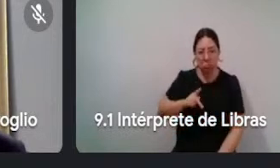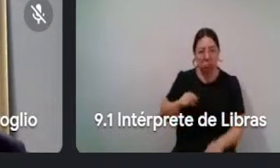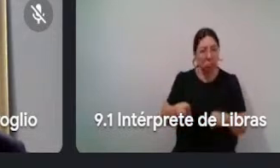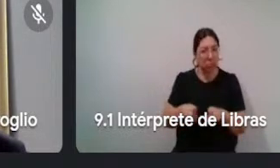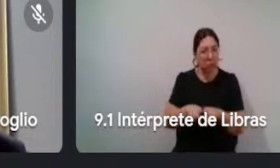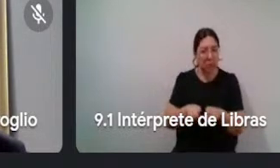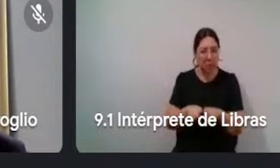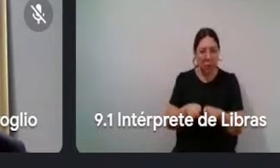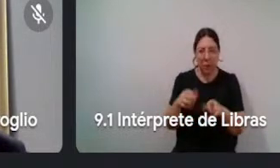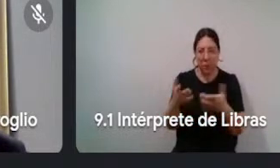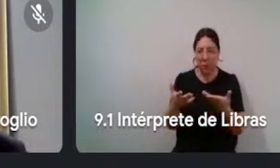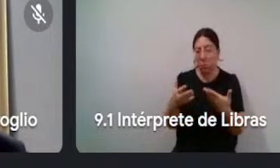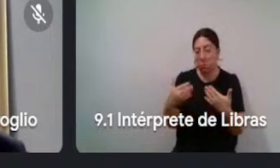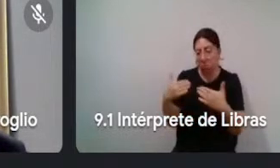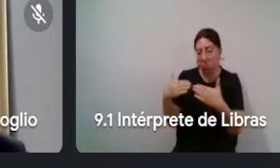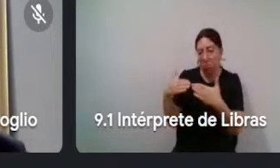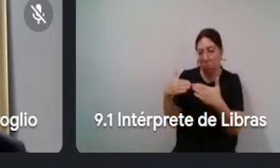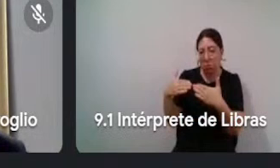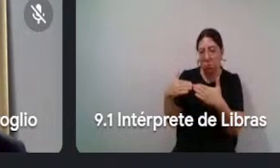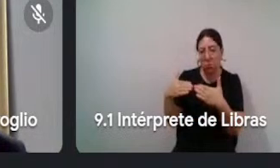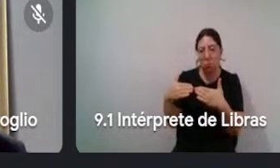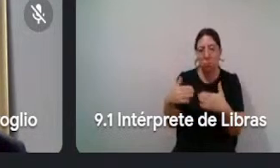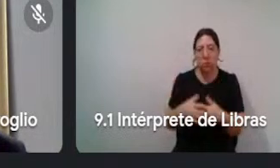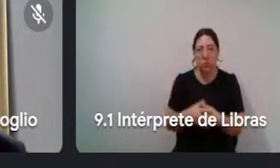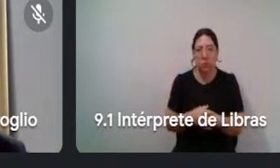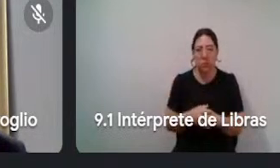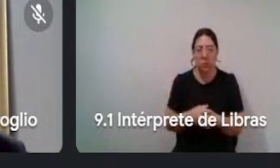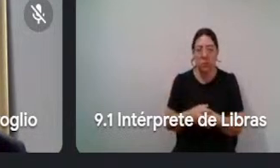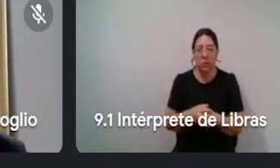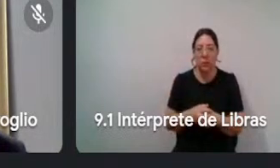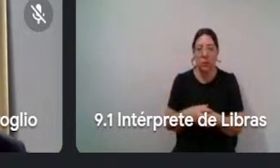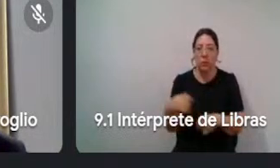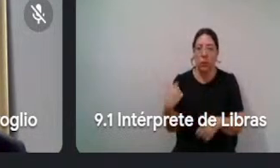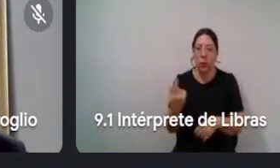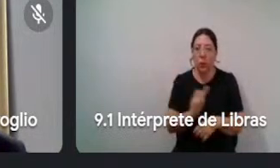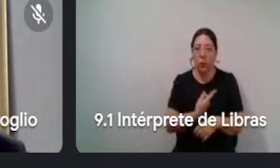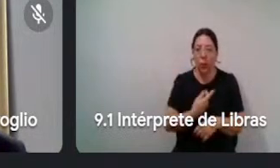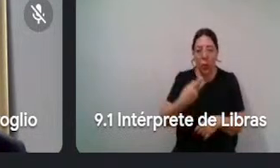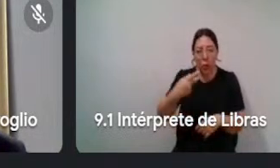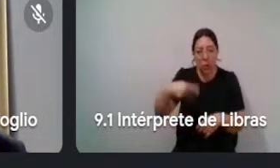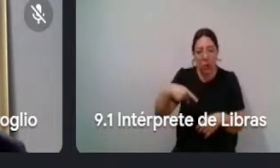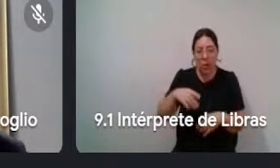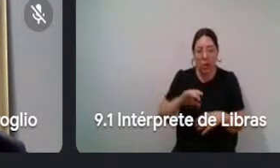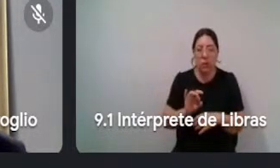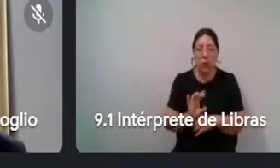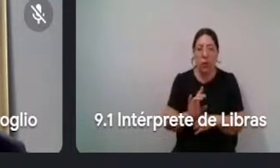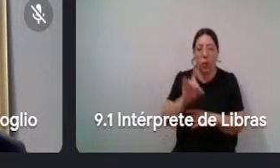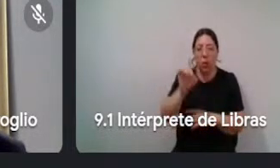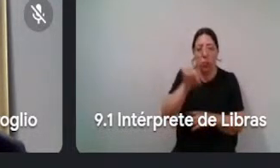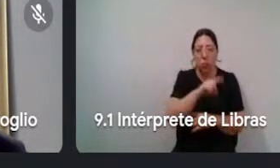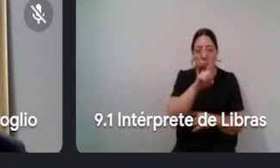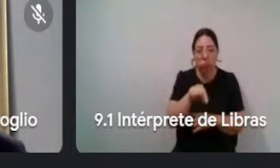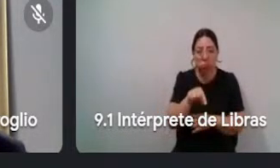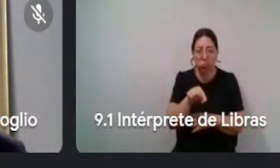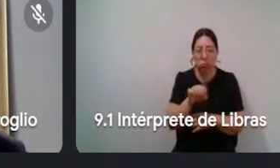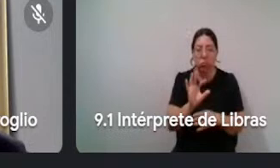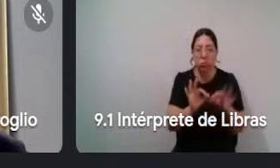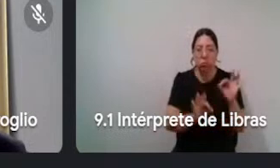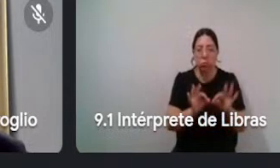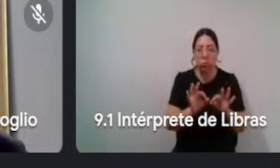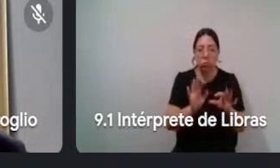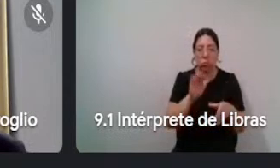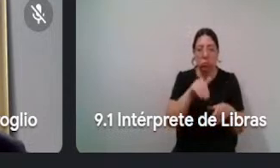devolução. A jurisprudência desta corte é no sentido de que, tendo a anuência do juiz eleitoral,